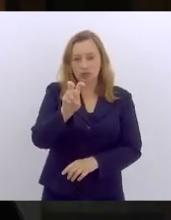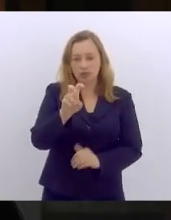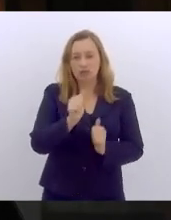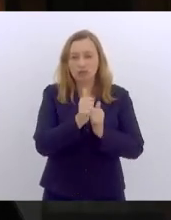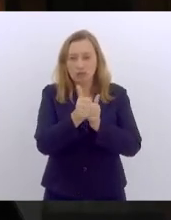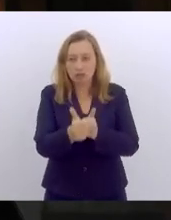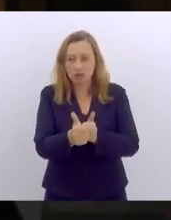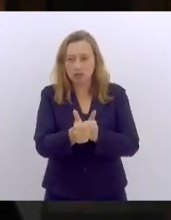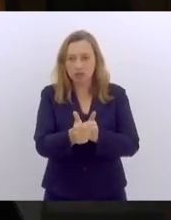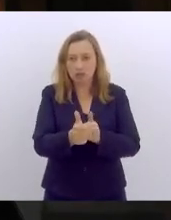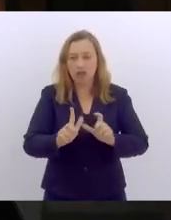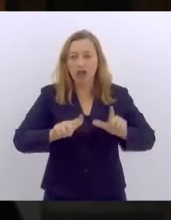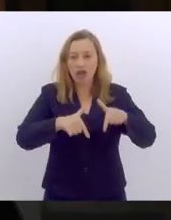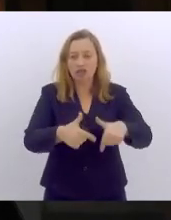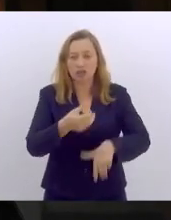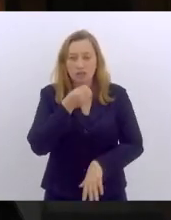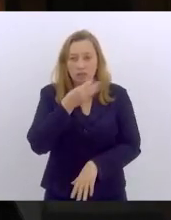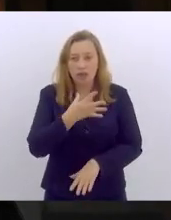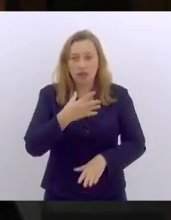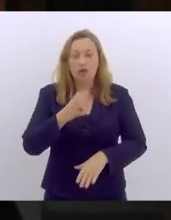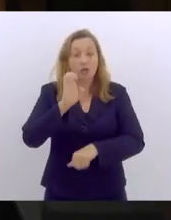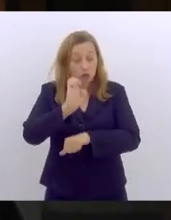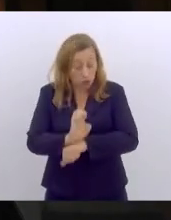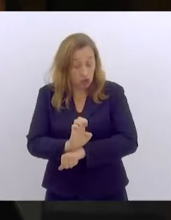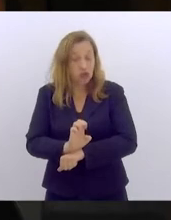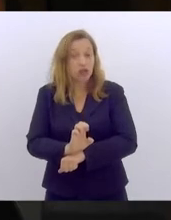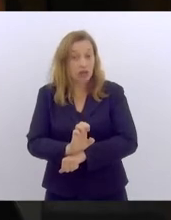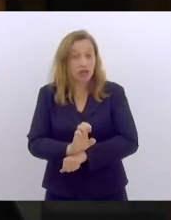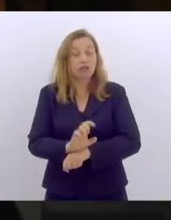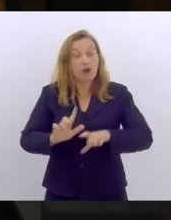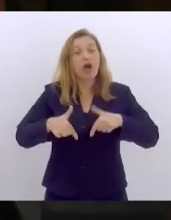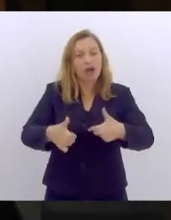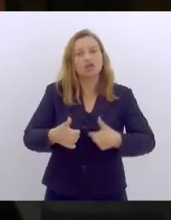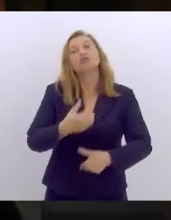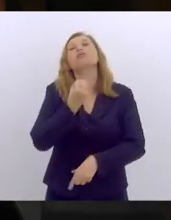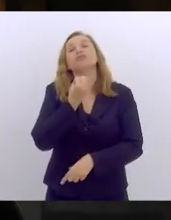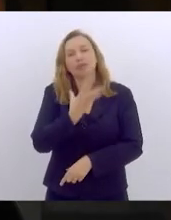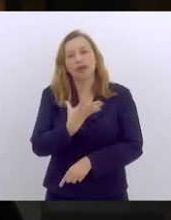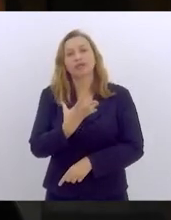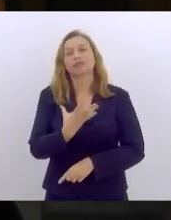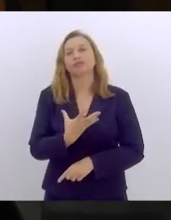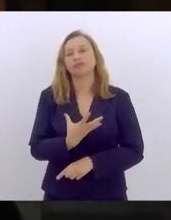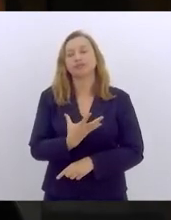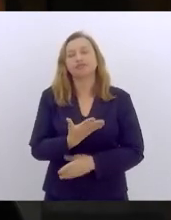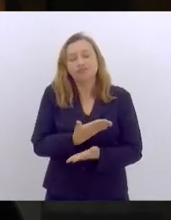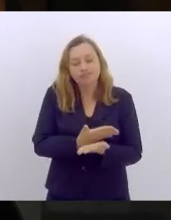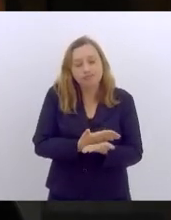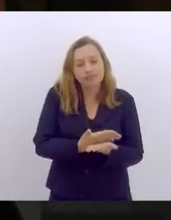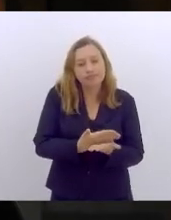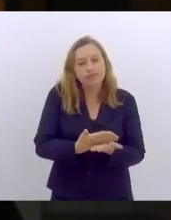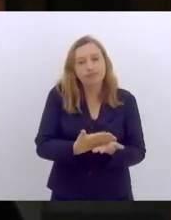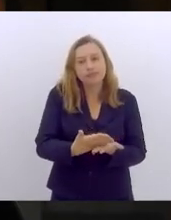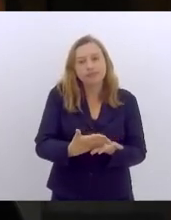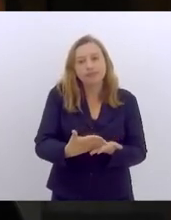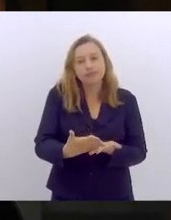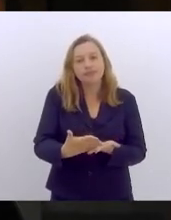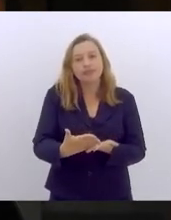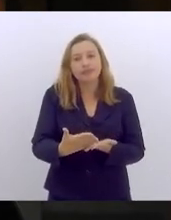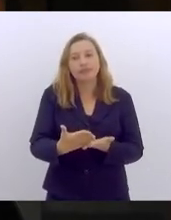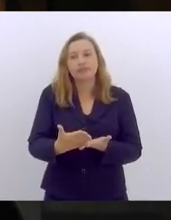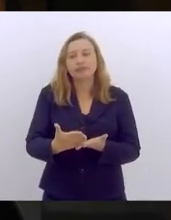segmentos funcionarem, o estado de bem-estar social começa a ganhar